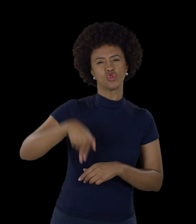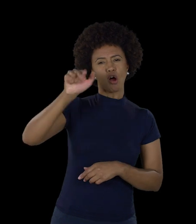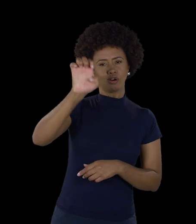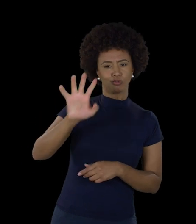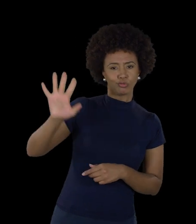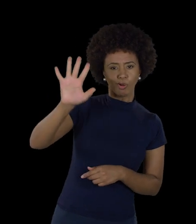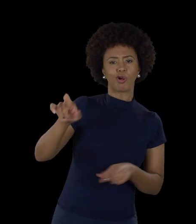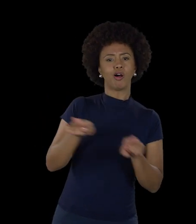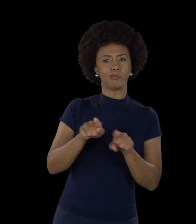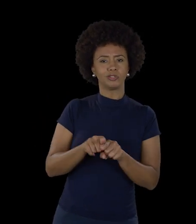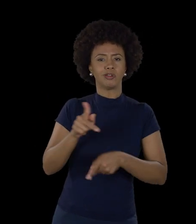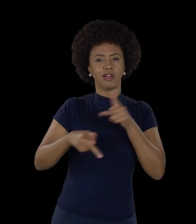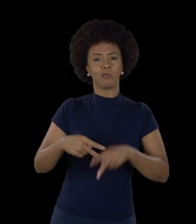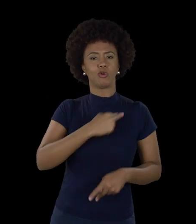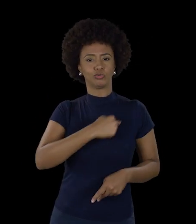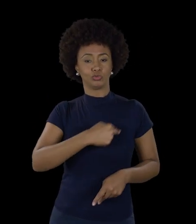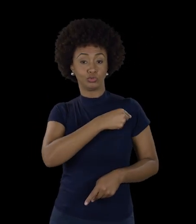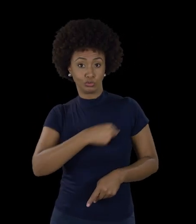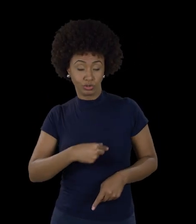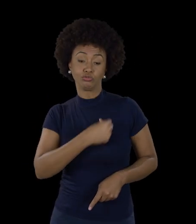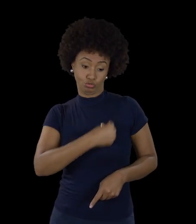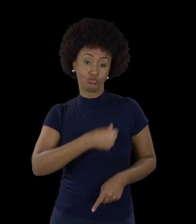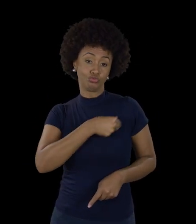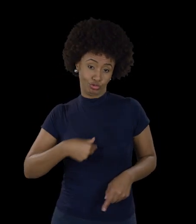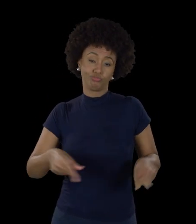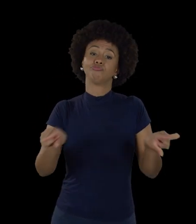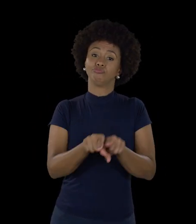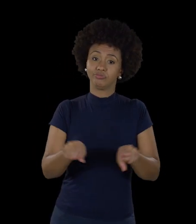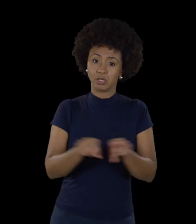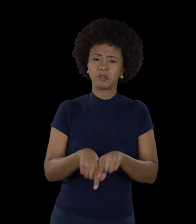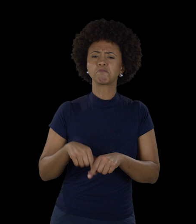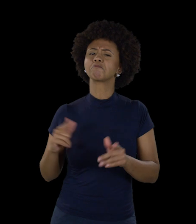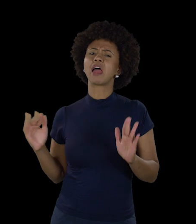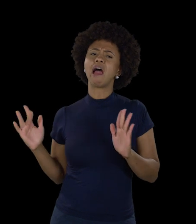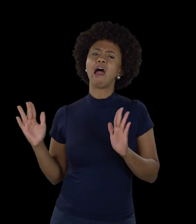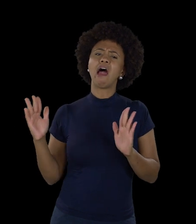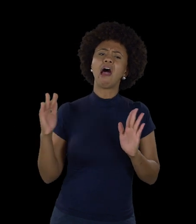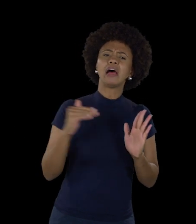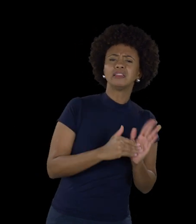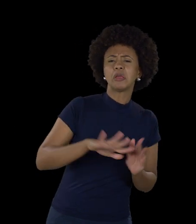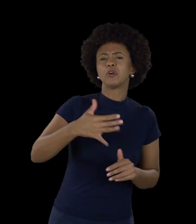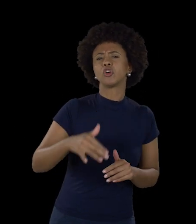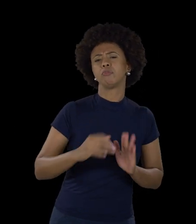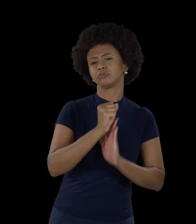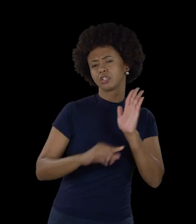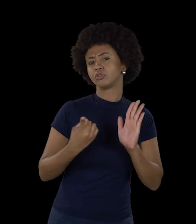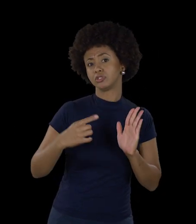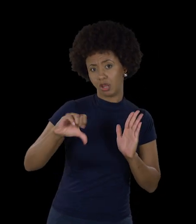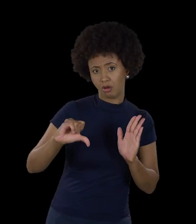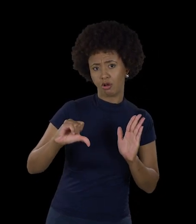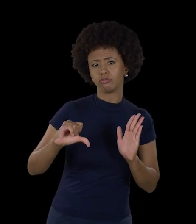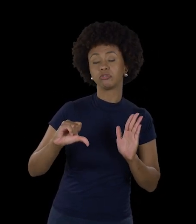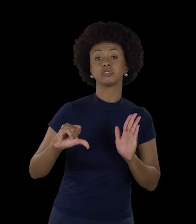grande impacto no estado até hoje. Desde 1535 até meados do século XIX, a